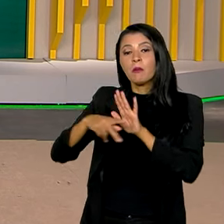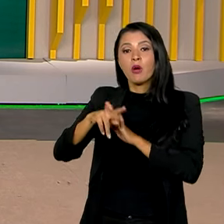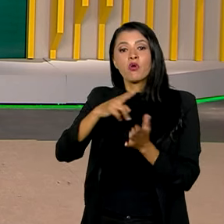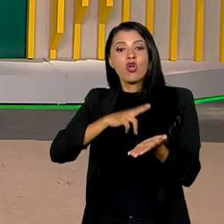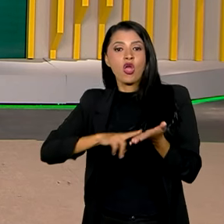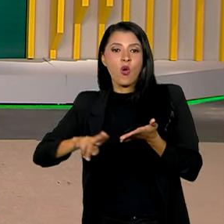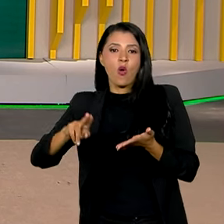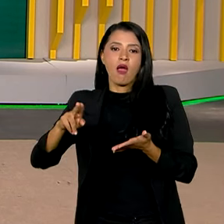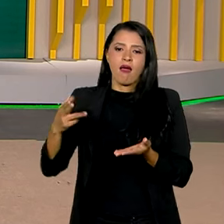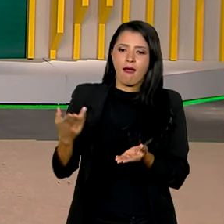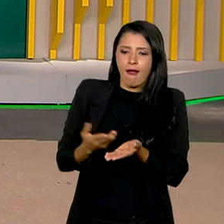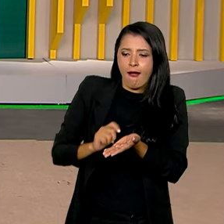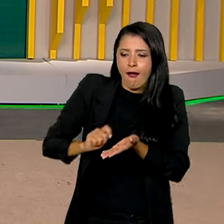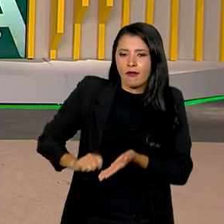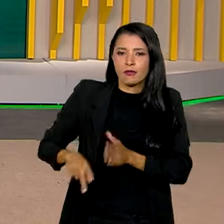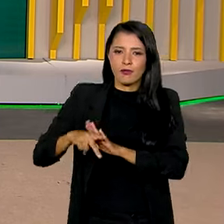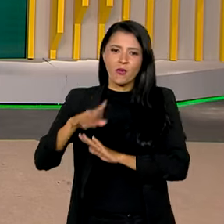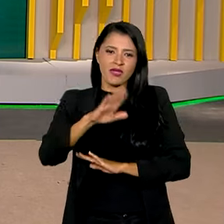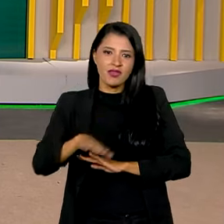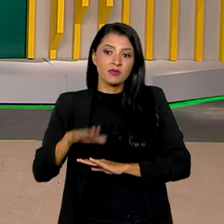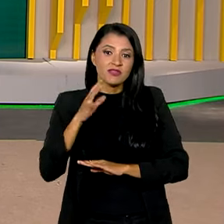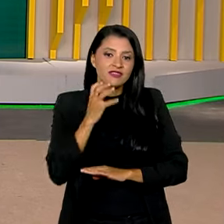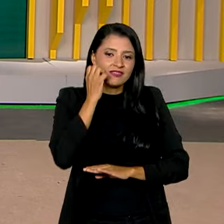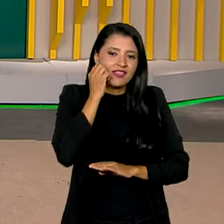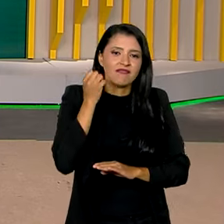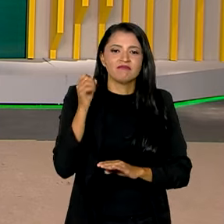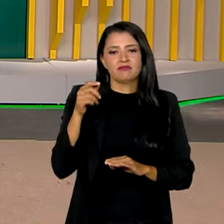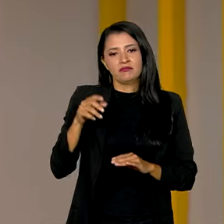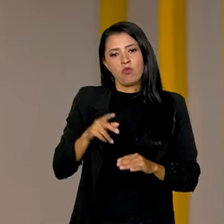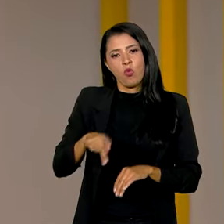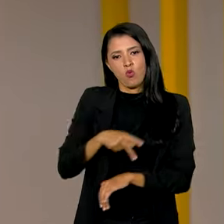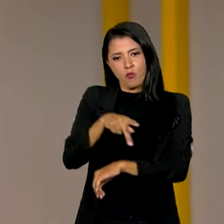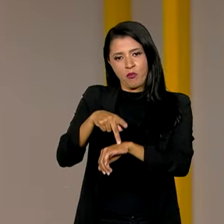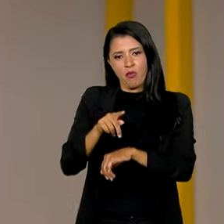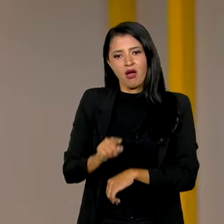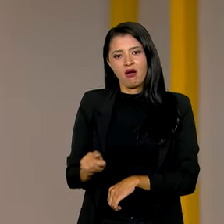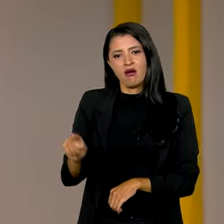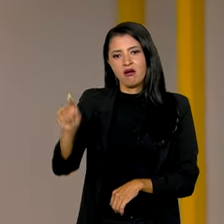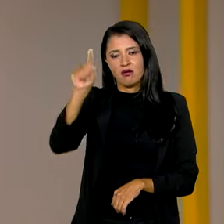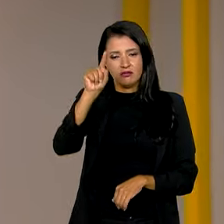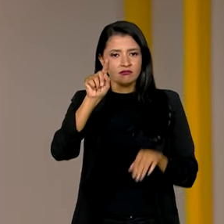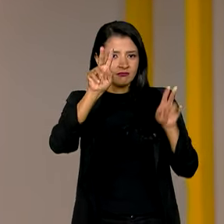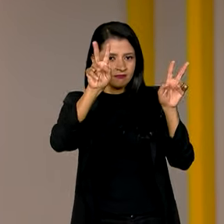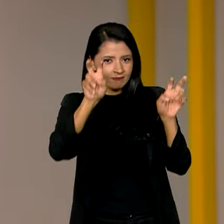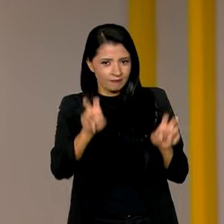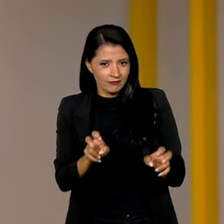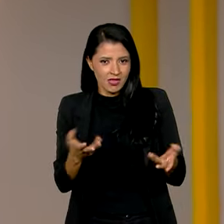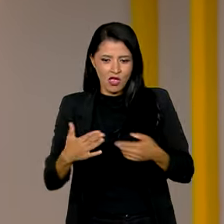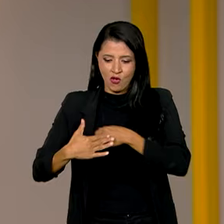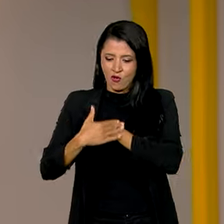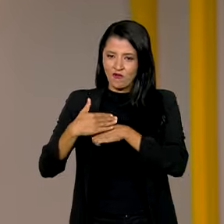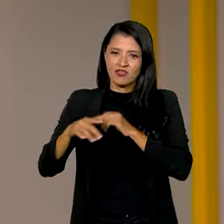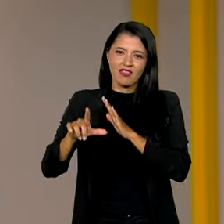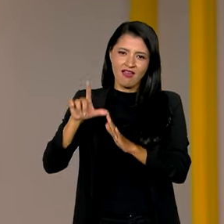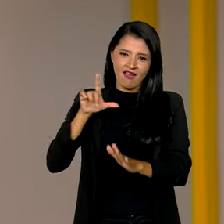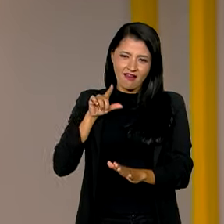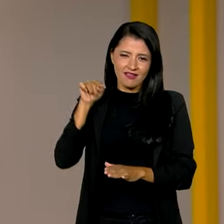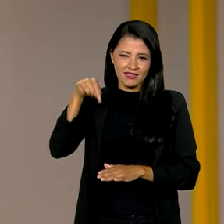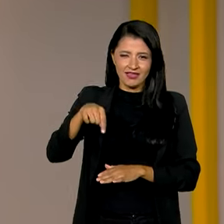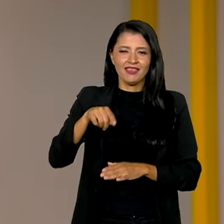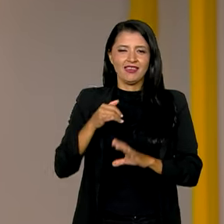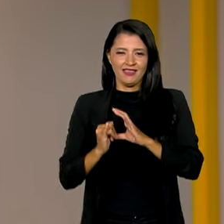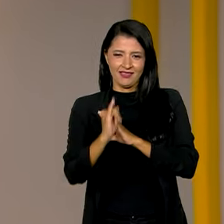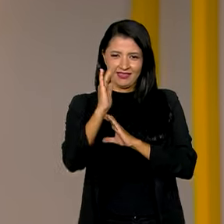de crianças que podem ser adotadas em todo o país. Sobre esses assuntos, eu conversei mais cedo aqui na